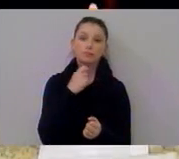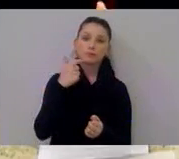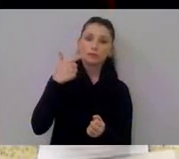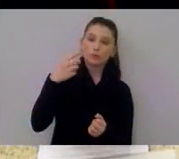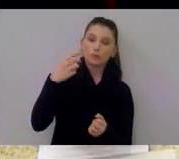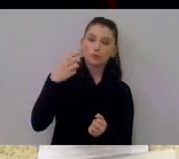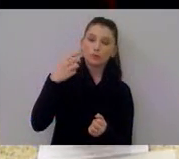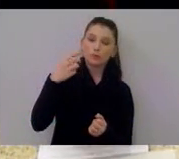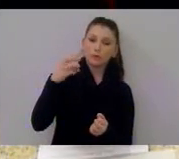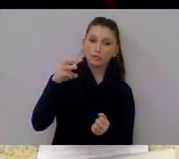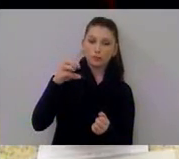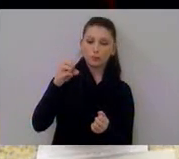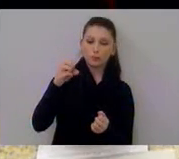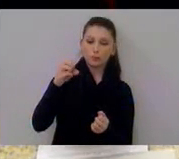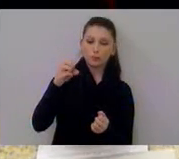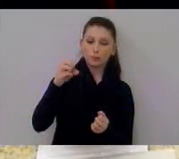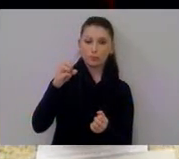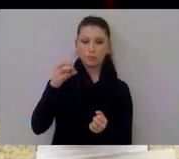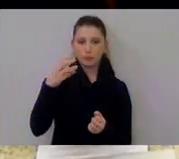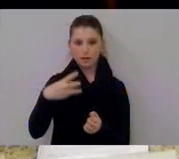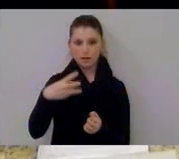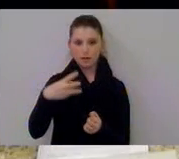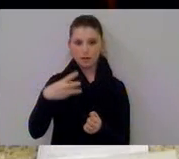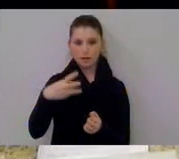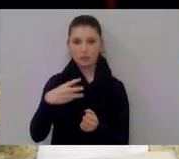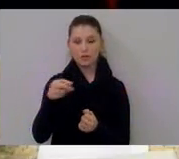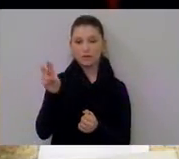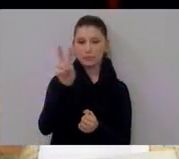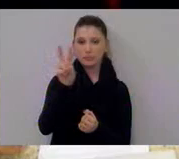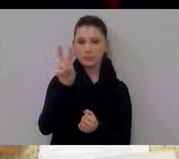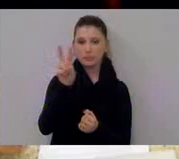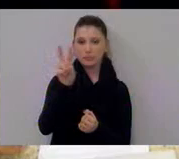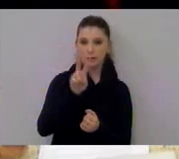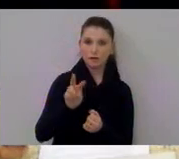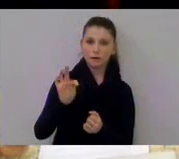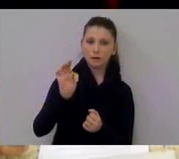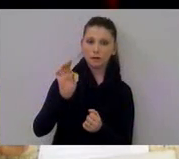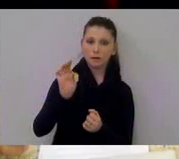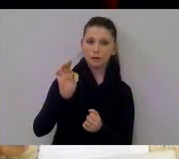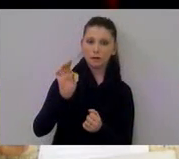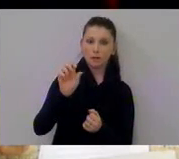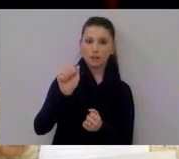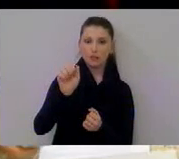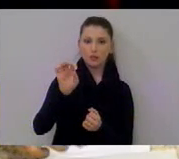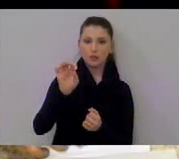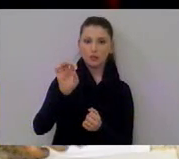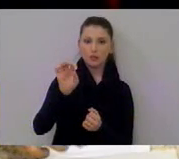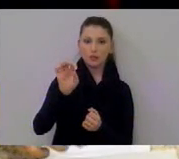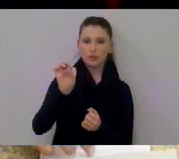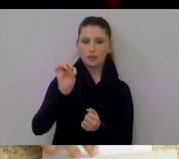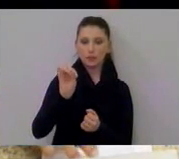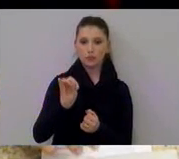303/2015. Autoria, vereadora Tatiane Teixeira. Assunto: